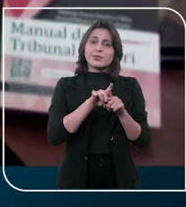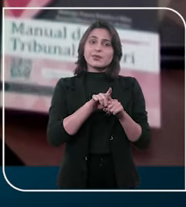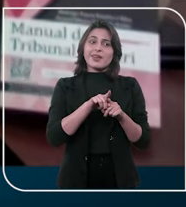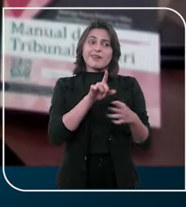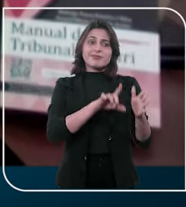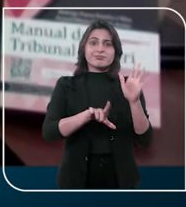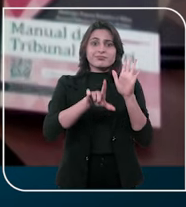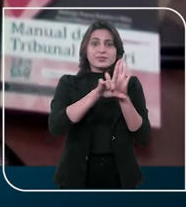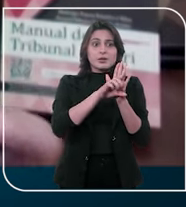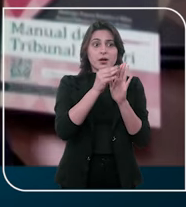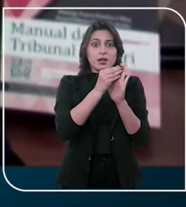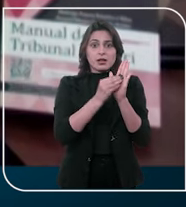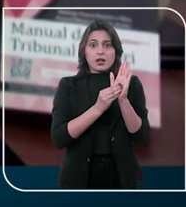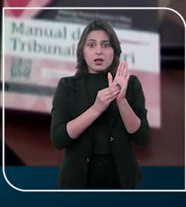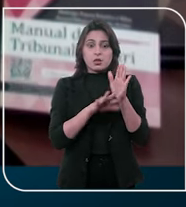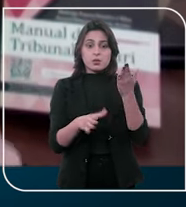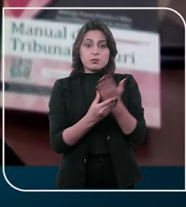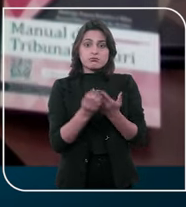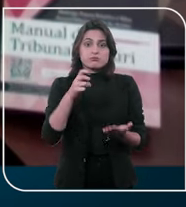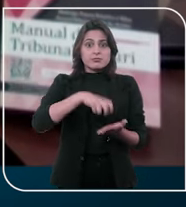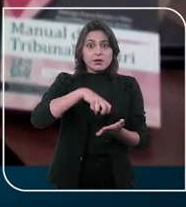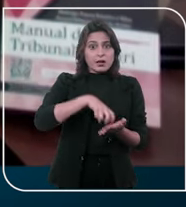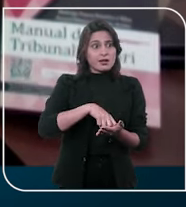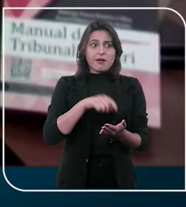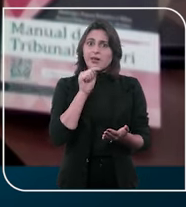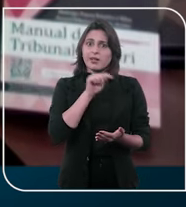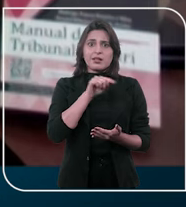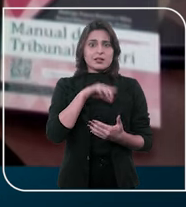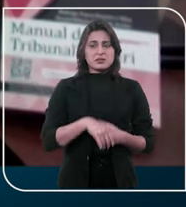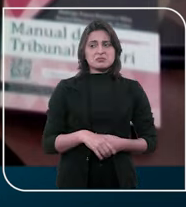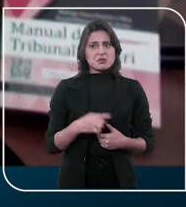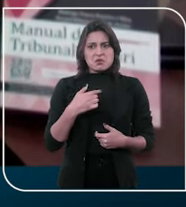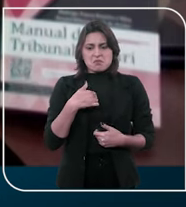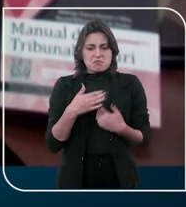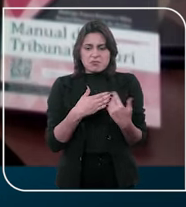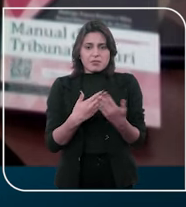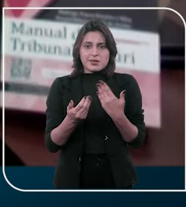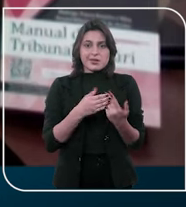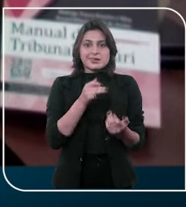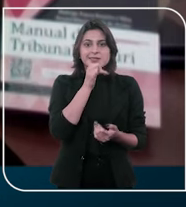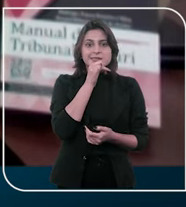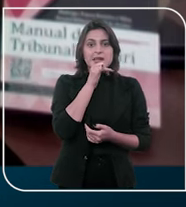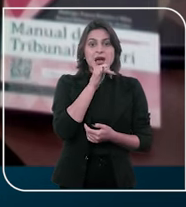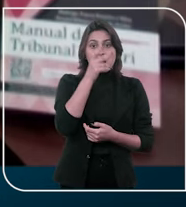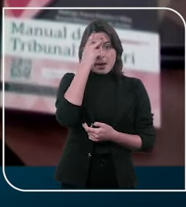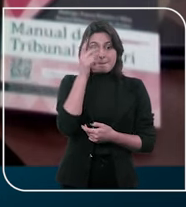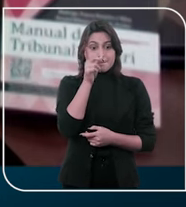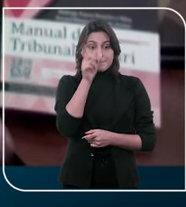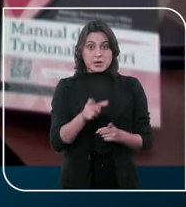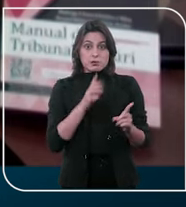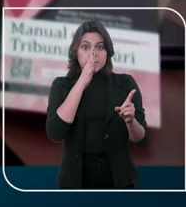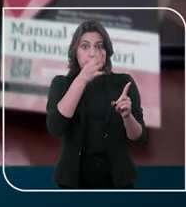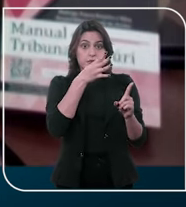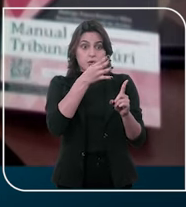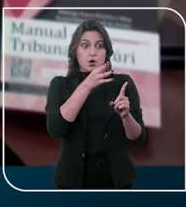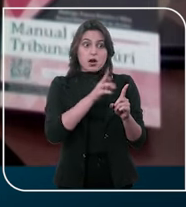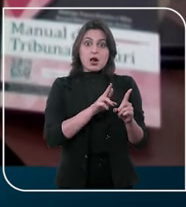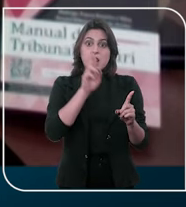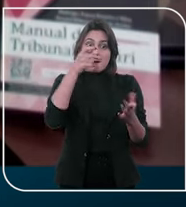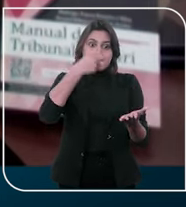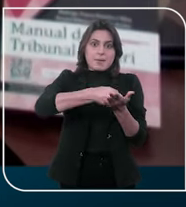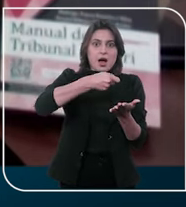importa se efetivamente a pessoa deve ser responsabilizada ou não. Se ela deve ser